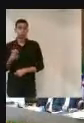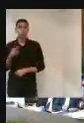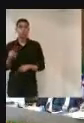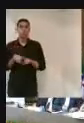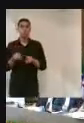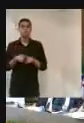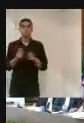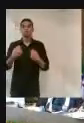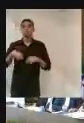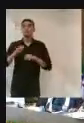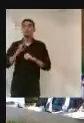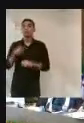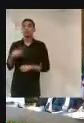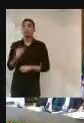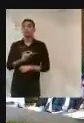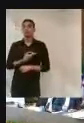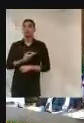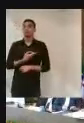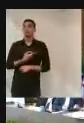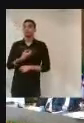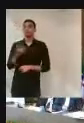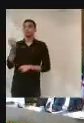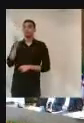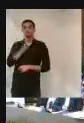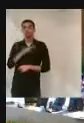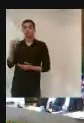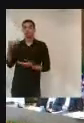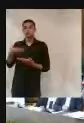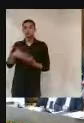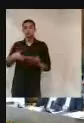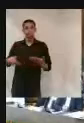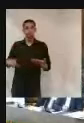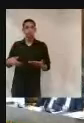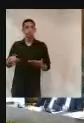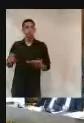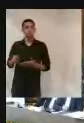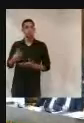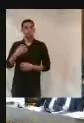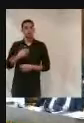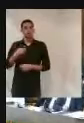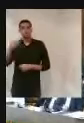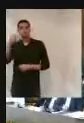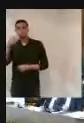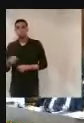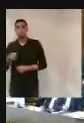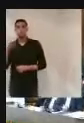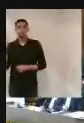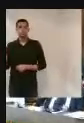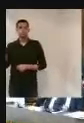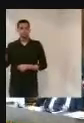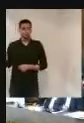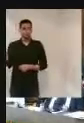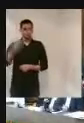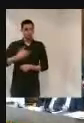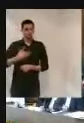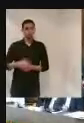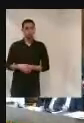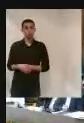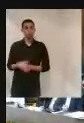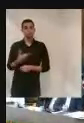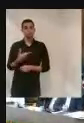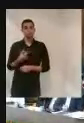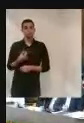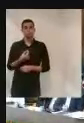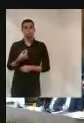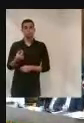benefício da contratação direta com isenção da lei de licitação. Em 2009, a gente conseguiu esse terreno onde foi